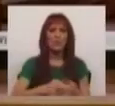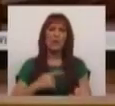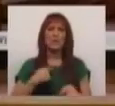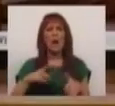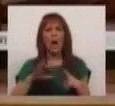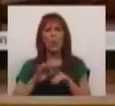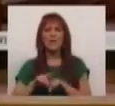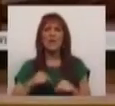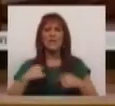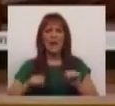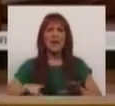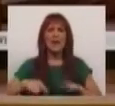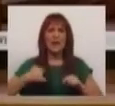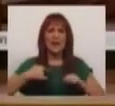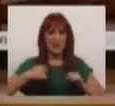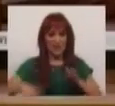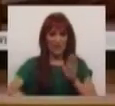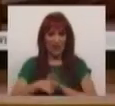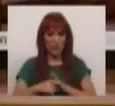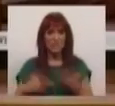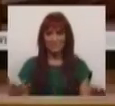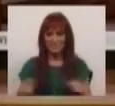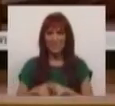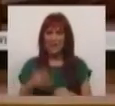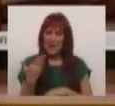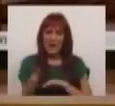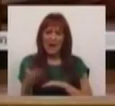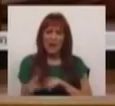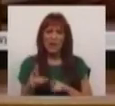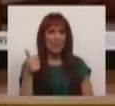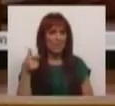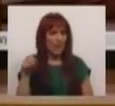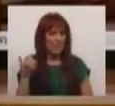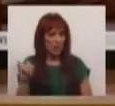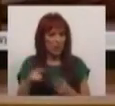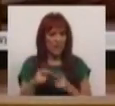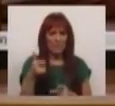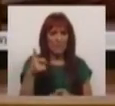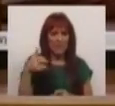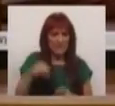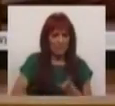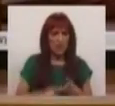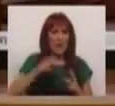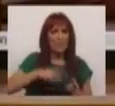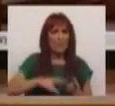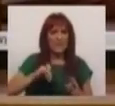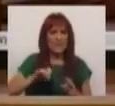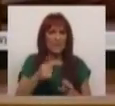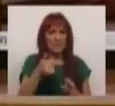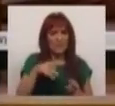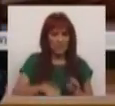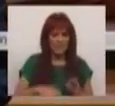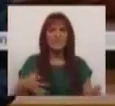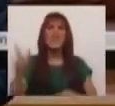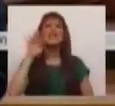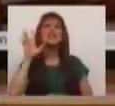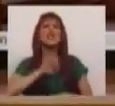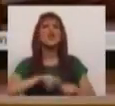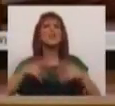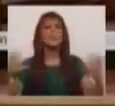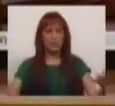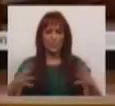a jogo com uma iniciativa legislativa que ainda assim exclui o BPI, o BPP e o Millennium BCP. Senhoras